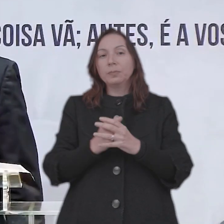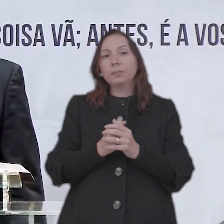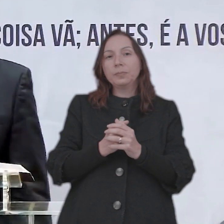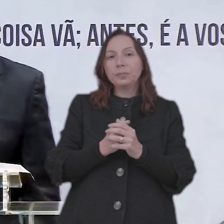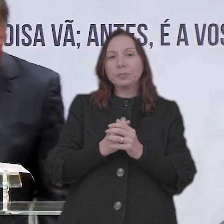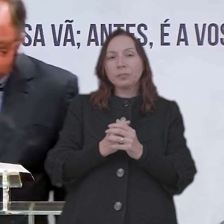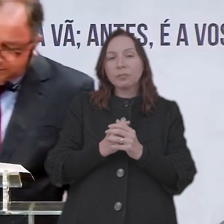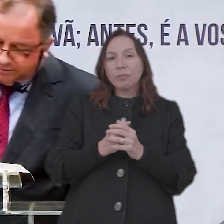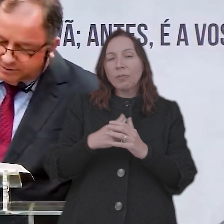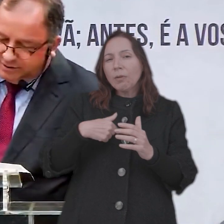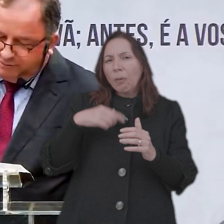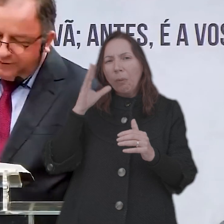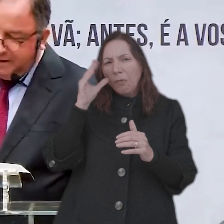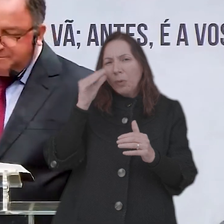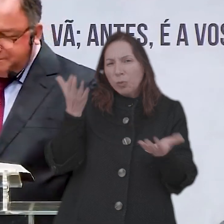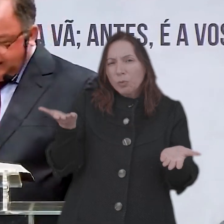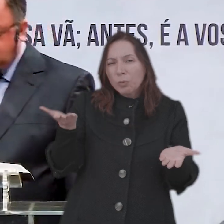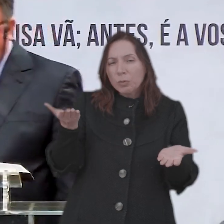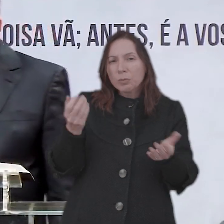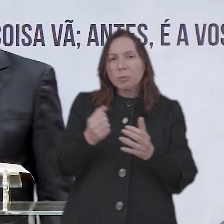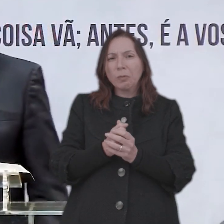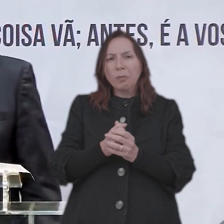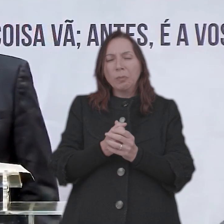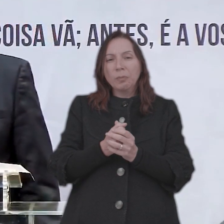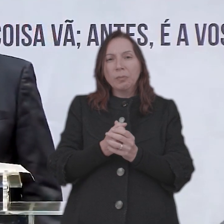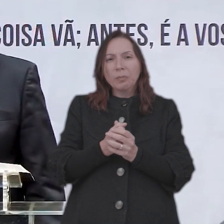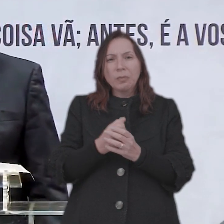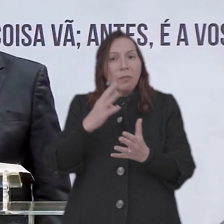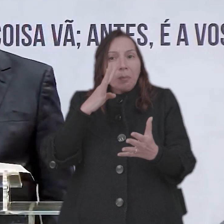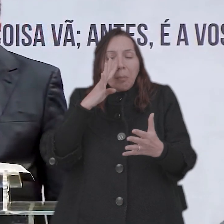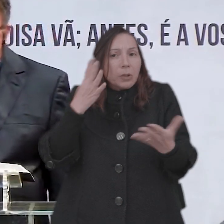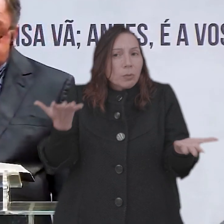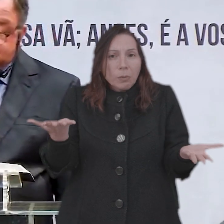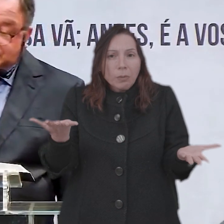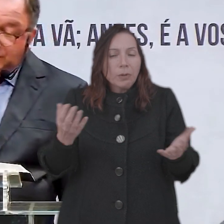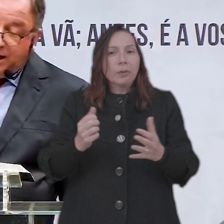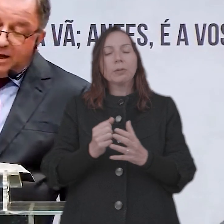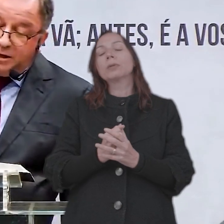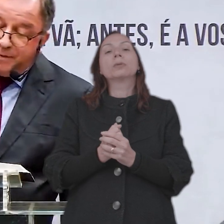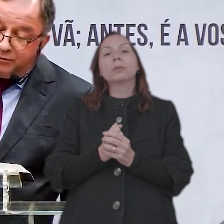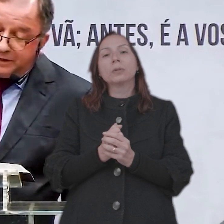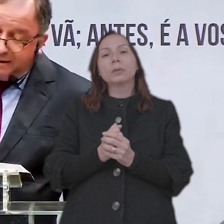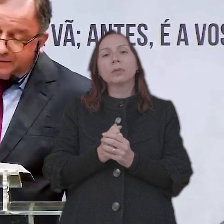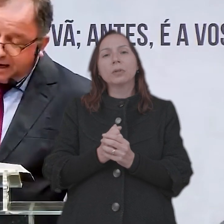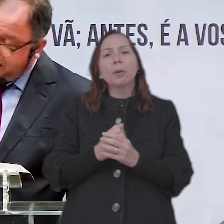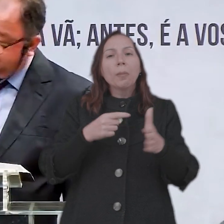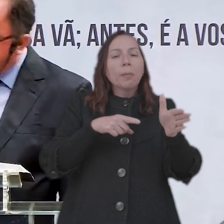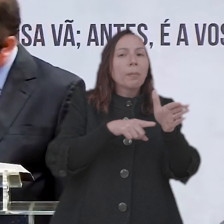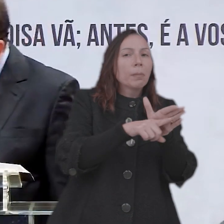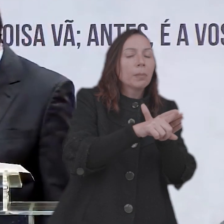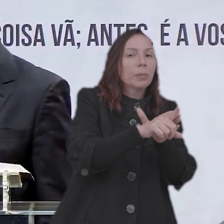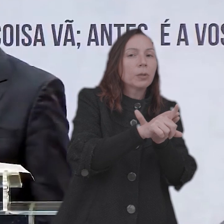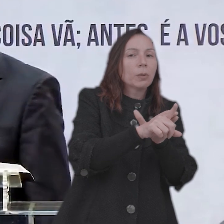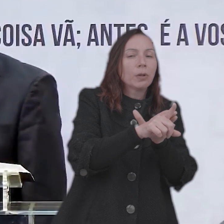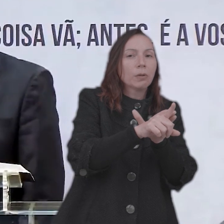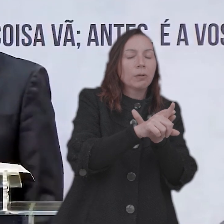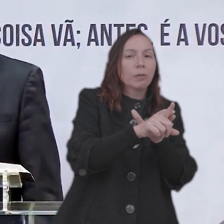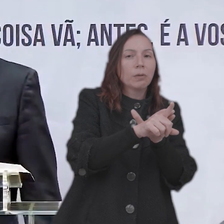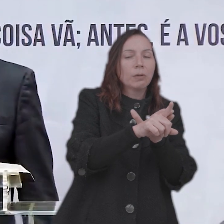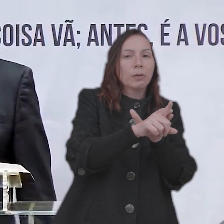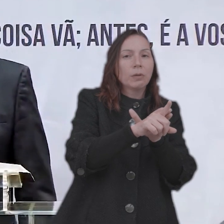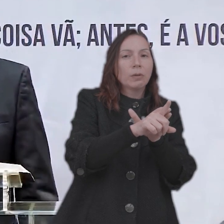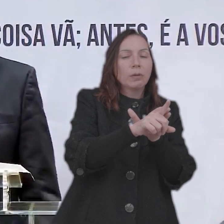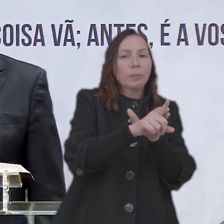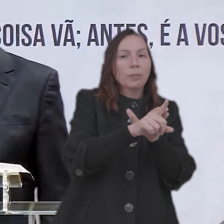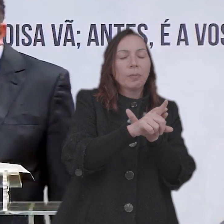E, curiosamente, eu fiquei impactado naquele dia, impressionado. E eu perguntei para a farmacêutica que estava lá de